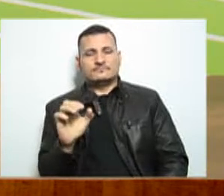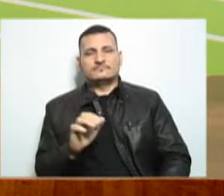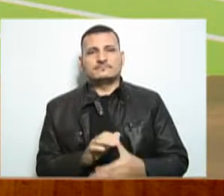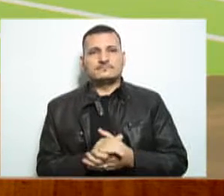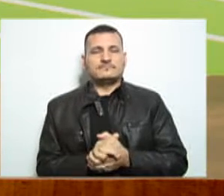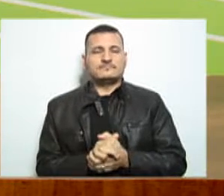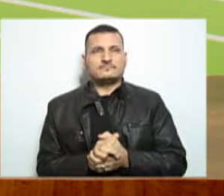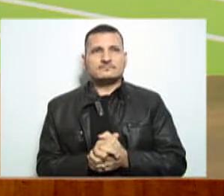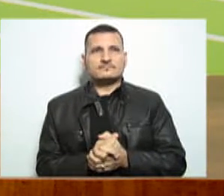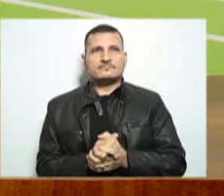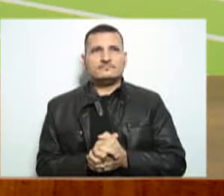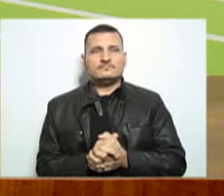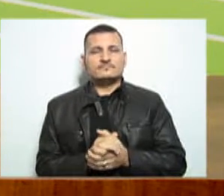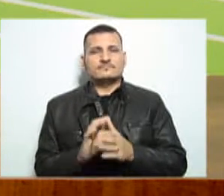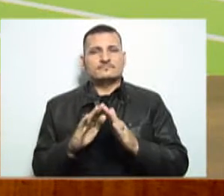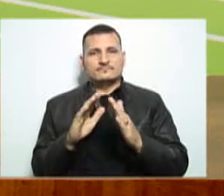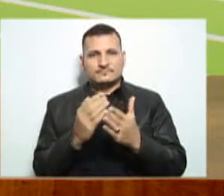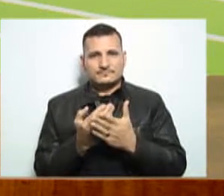da escola